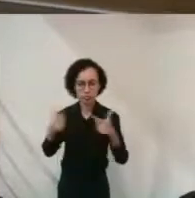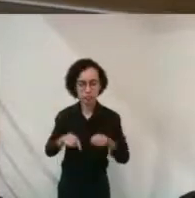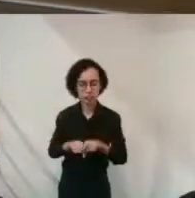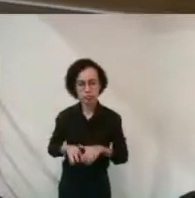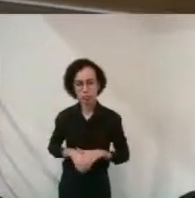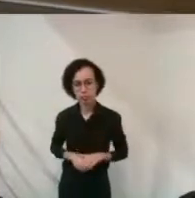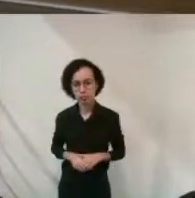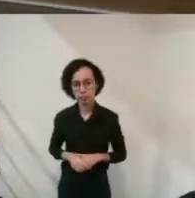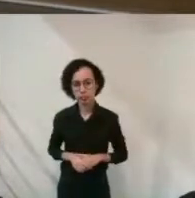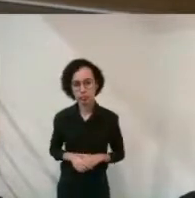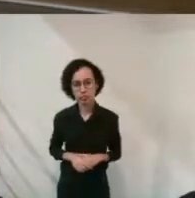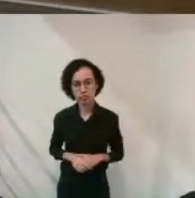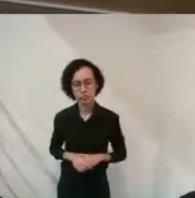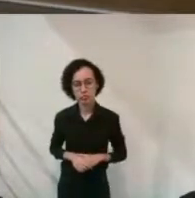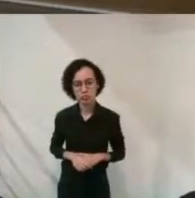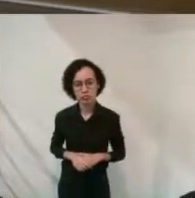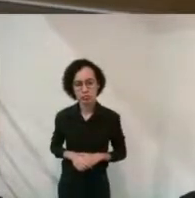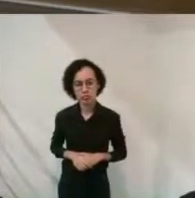normativos.